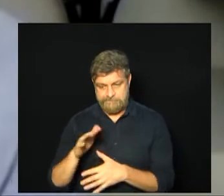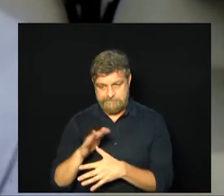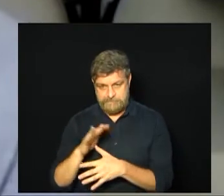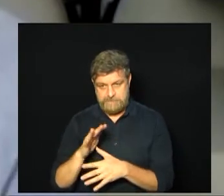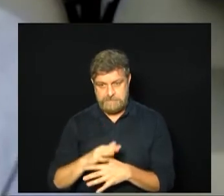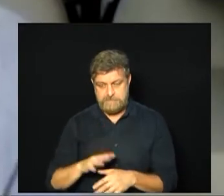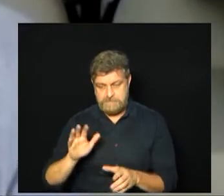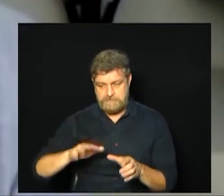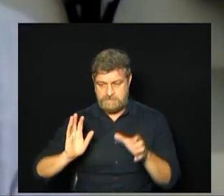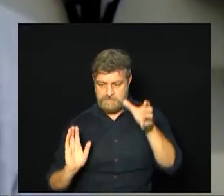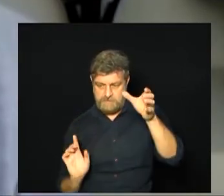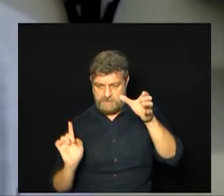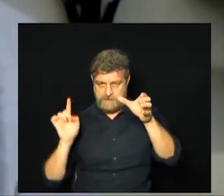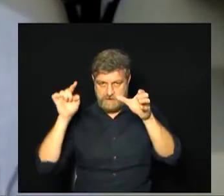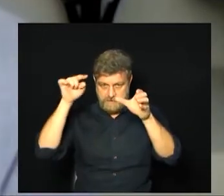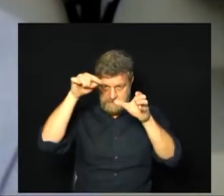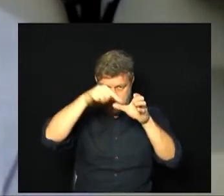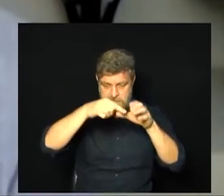basquete, que eu